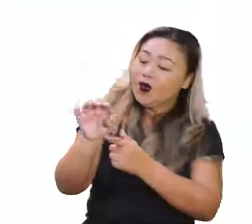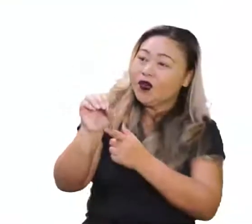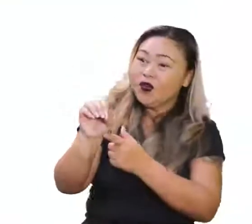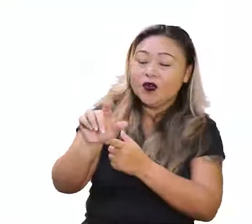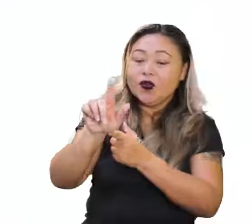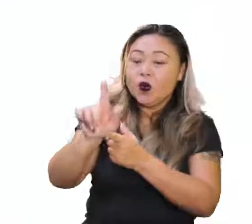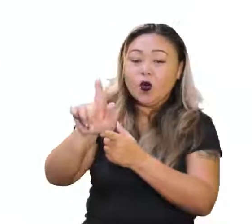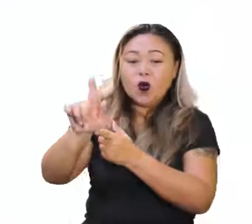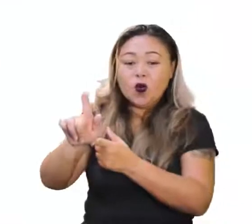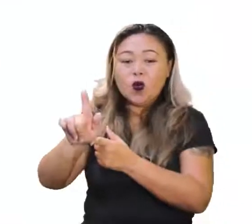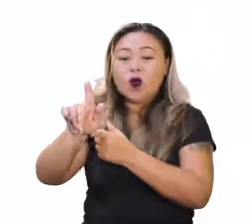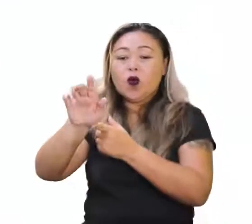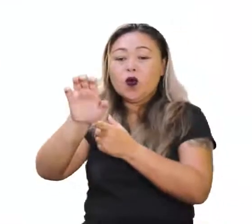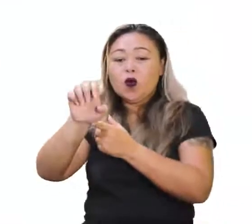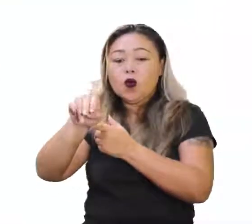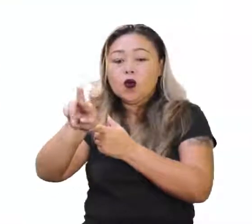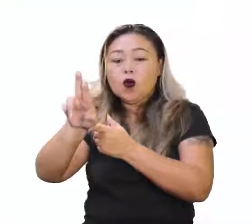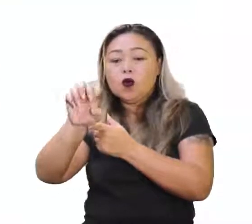Tuggener Boer,